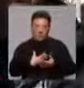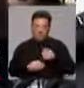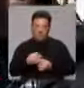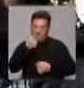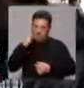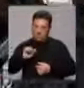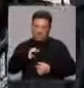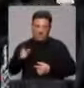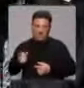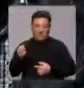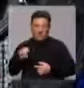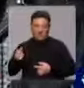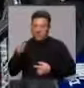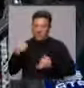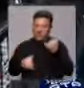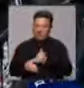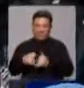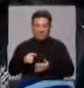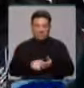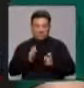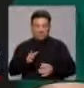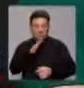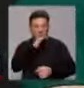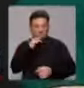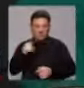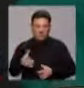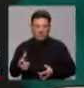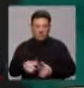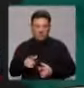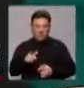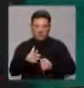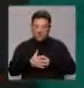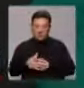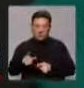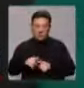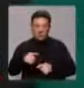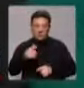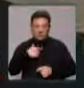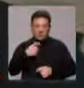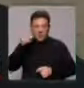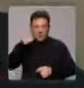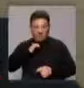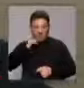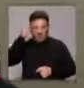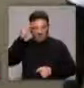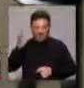concreto, que foi agredida desnecessariamente pela polícia. Na sequência, deu-me um puxão de cabelo.